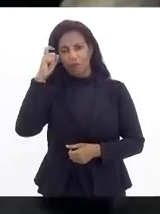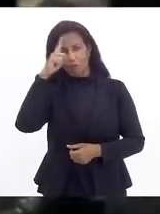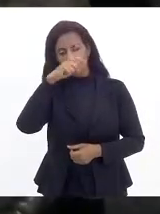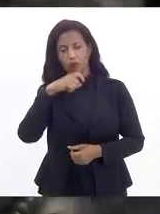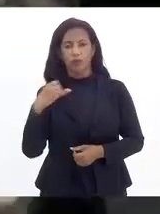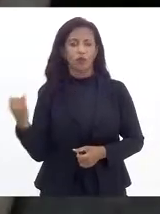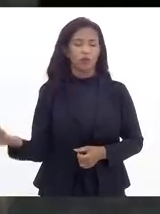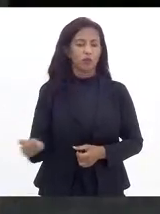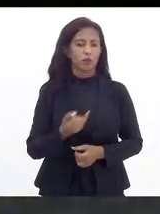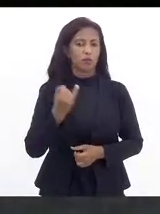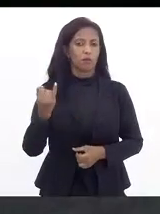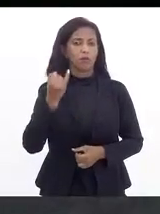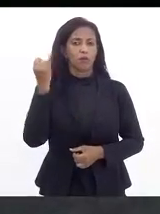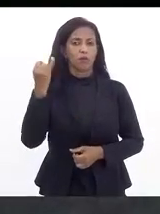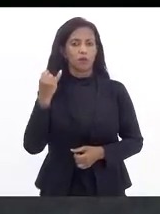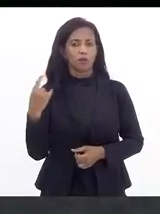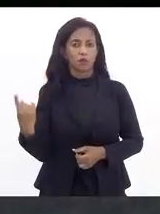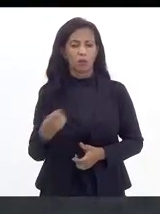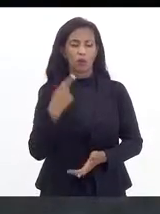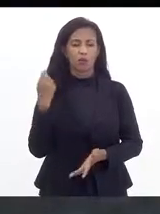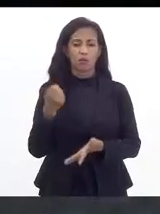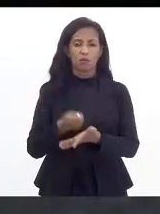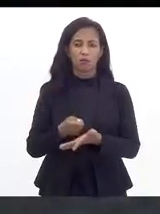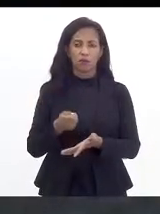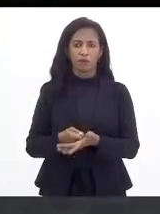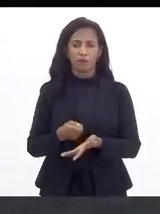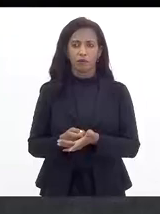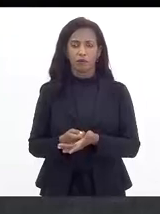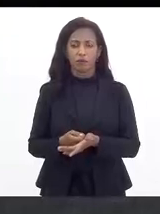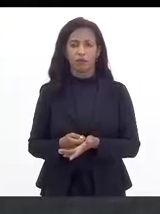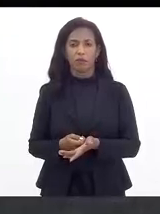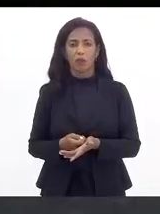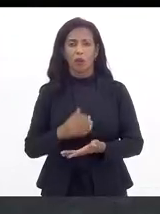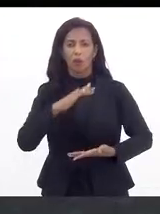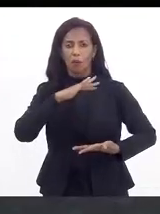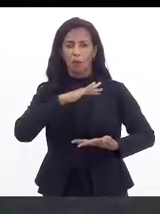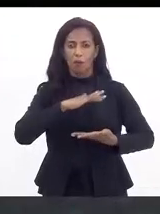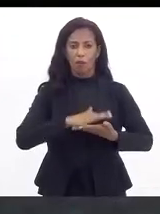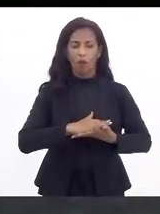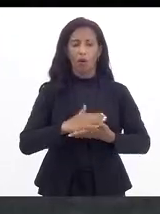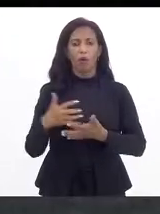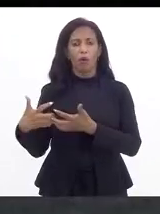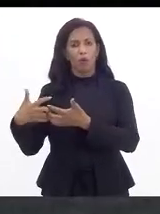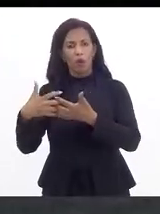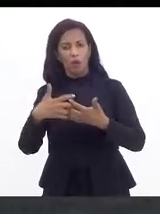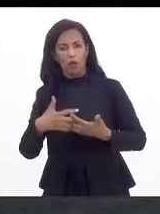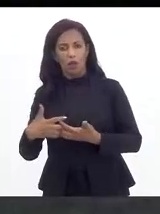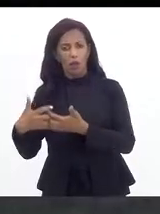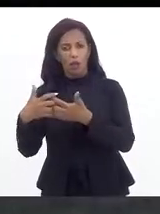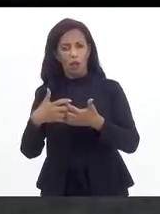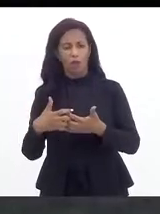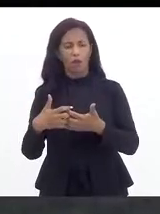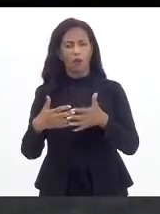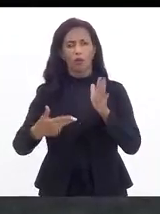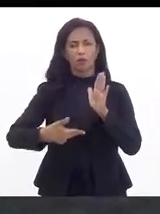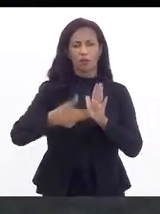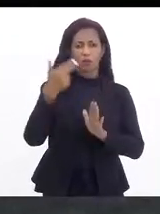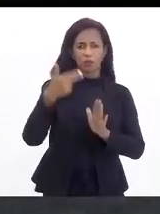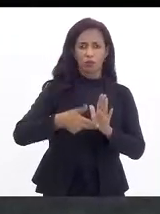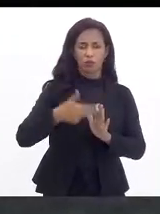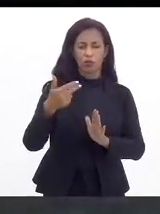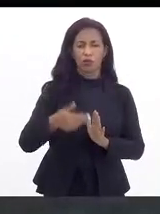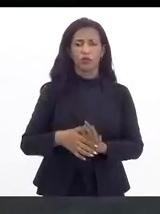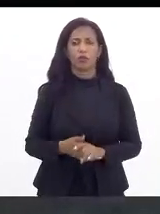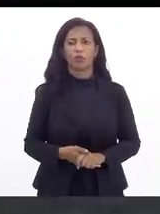importante para que a gente possa exigir o mamógrafo, o caminhão, as cirurgias,